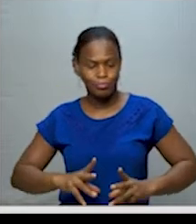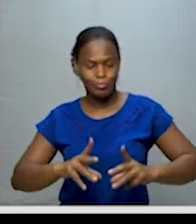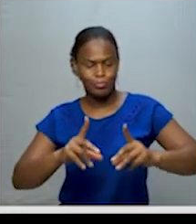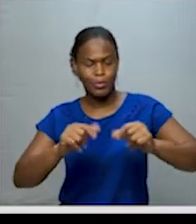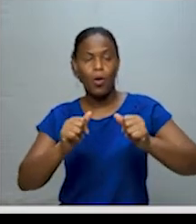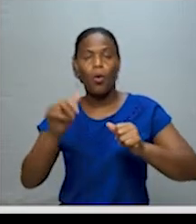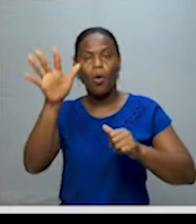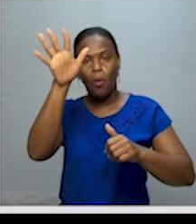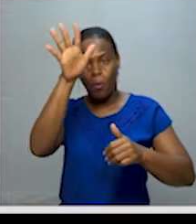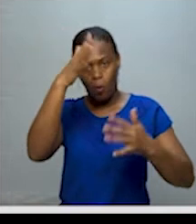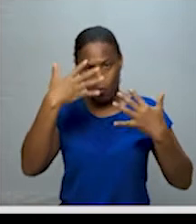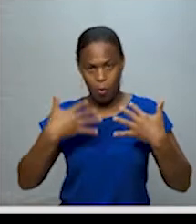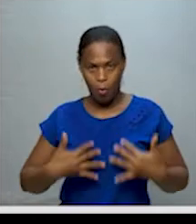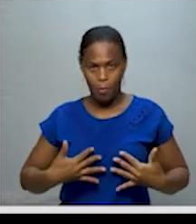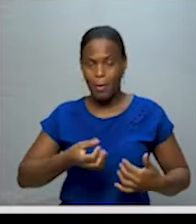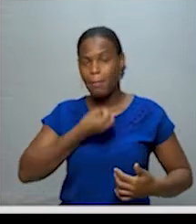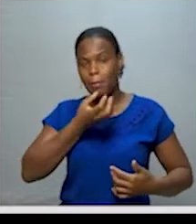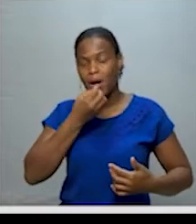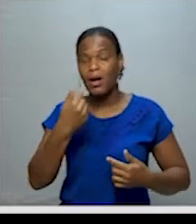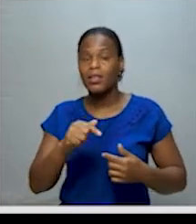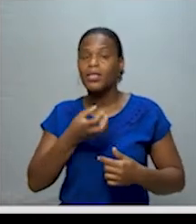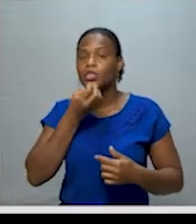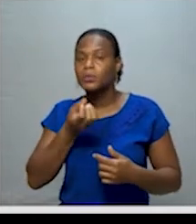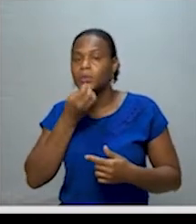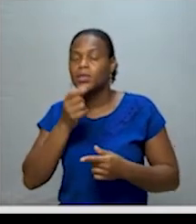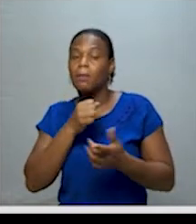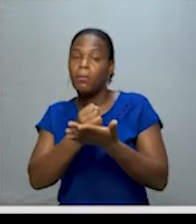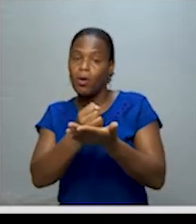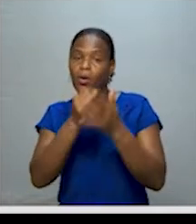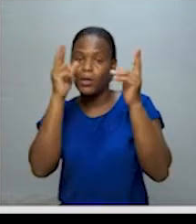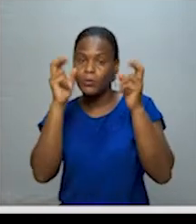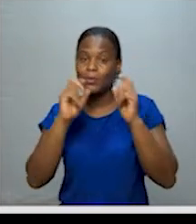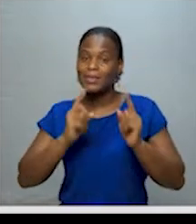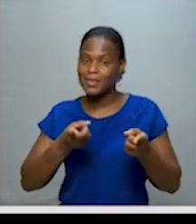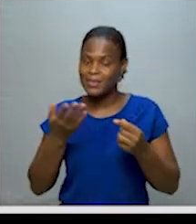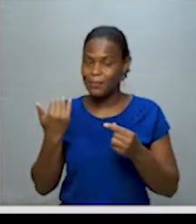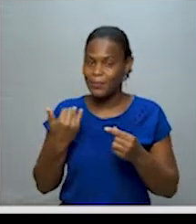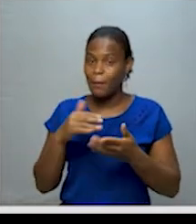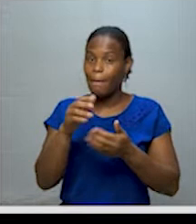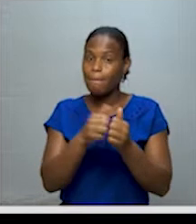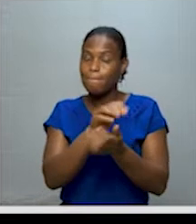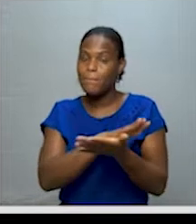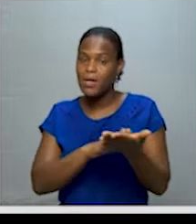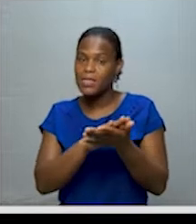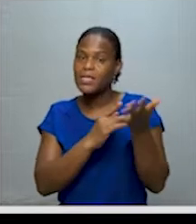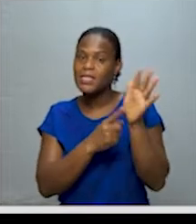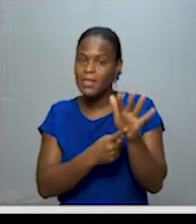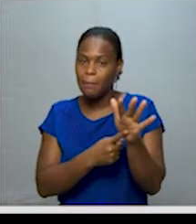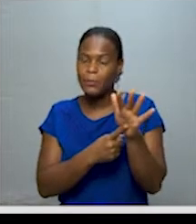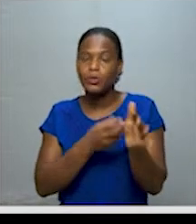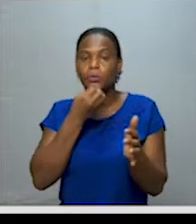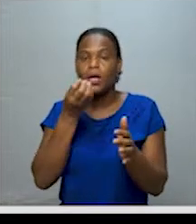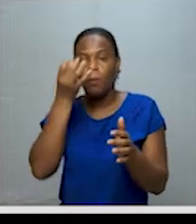Desenvolvimento ou corpo da argumentação, que contém os argumentos que apoiam o assunto inicial, baseados em exemplos